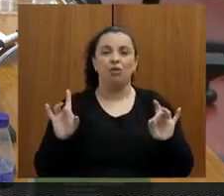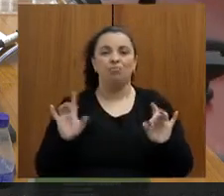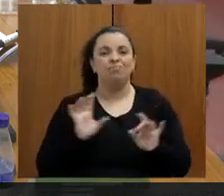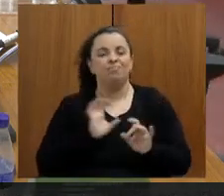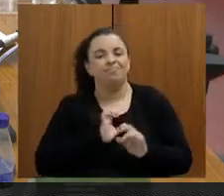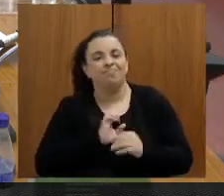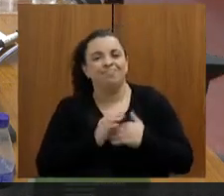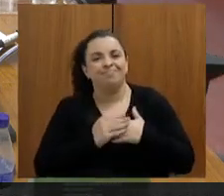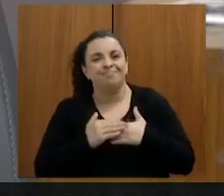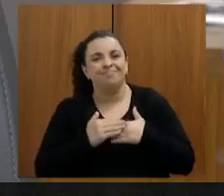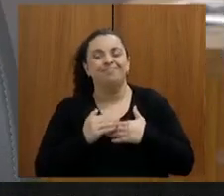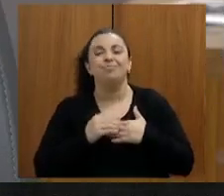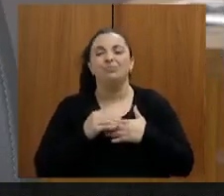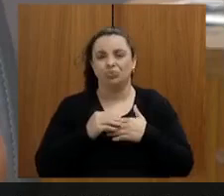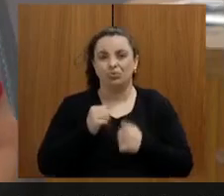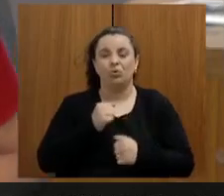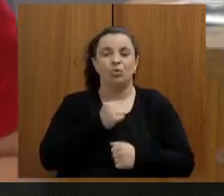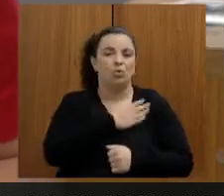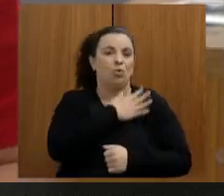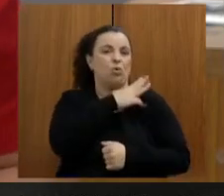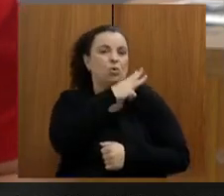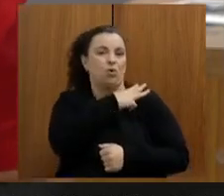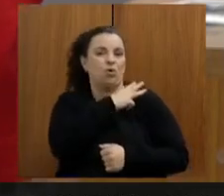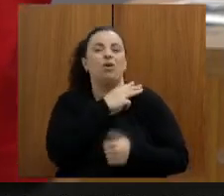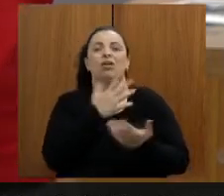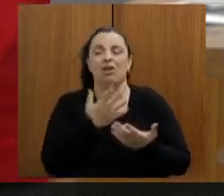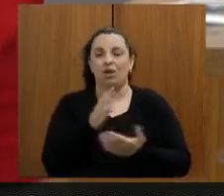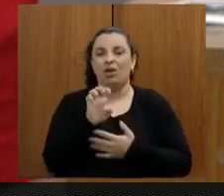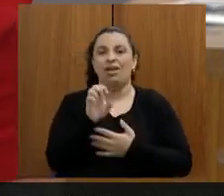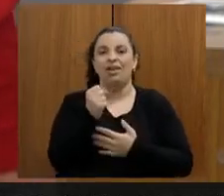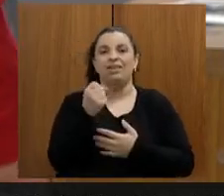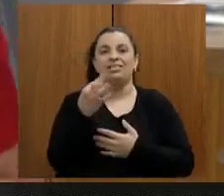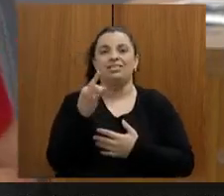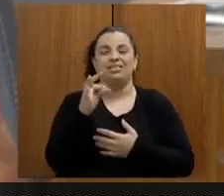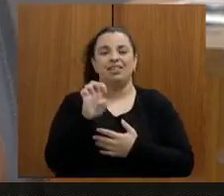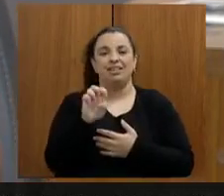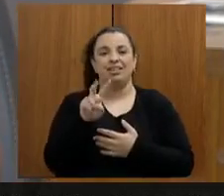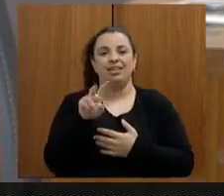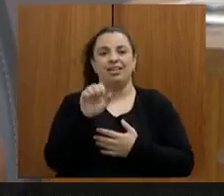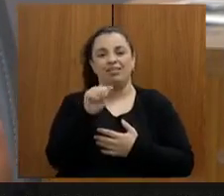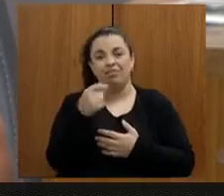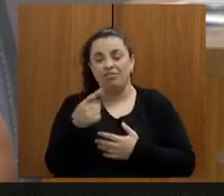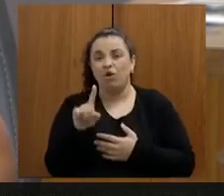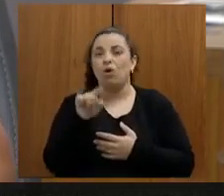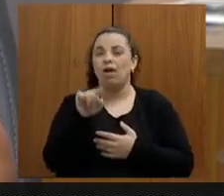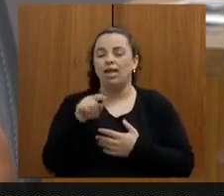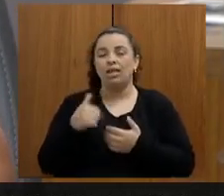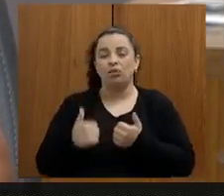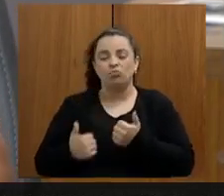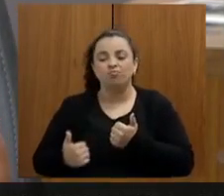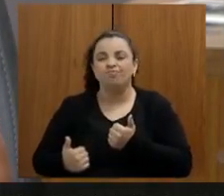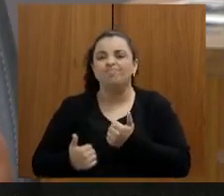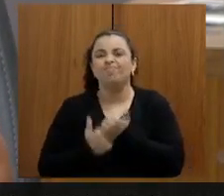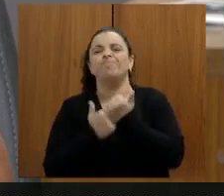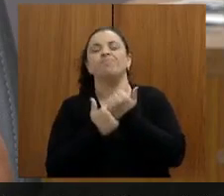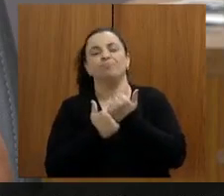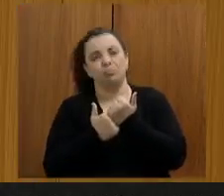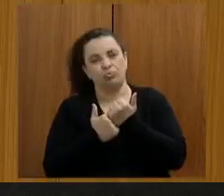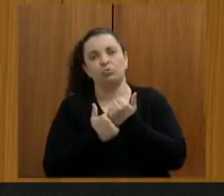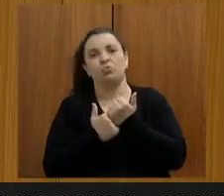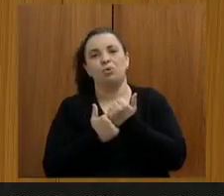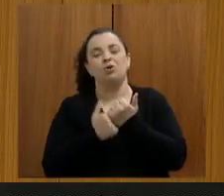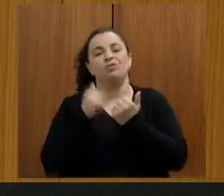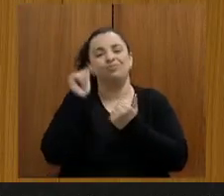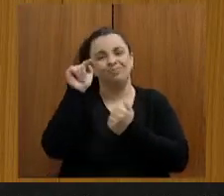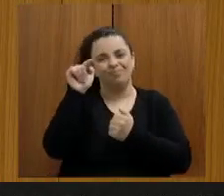o Coronel devo que tem dado um suporte muito grande viu Presidente